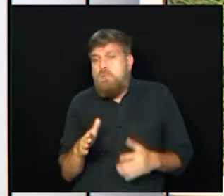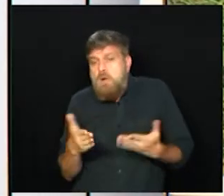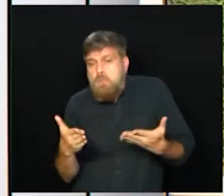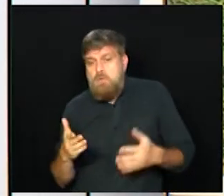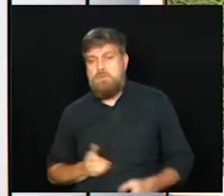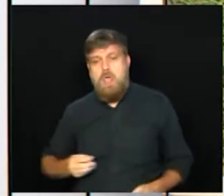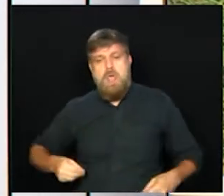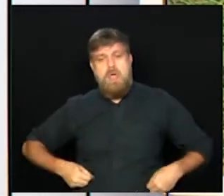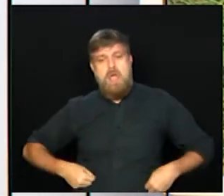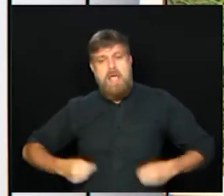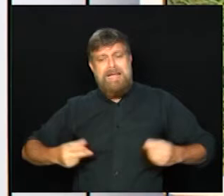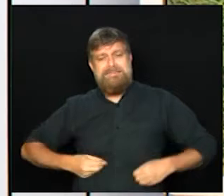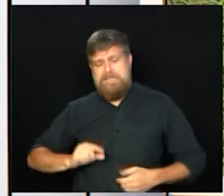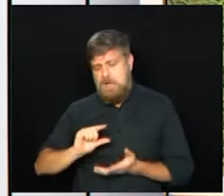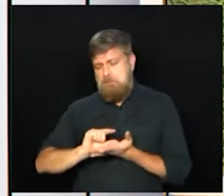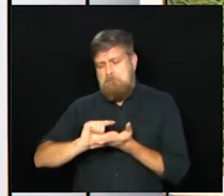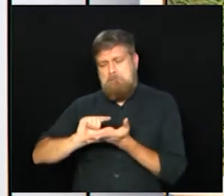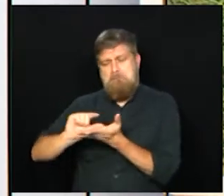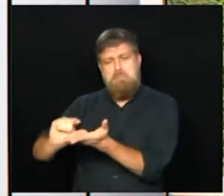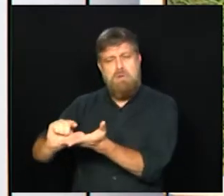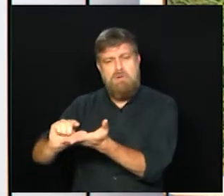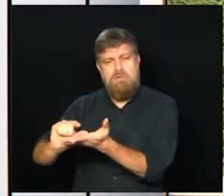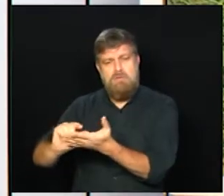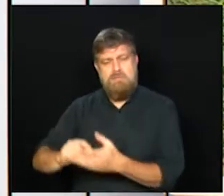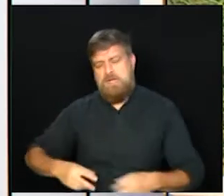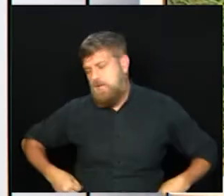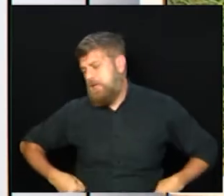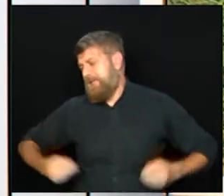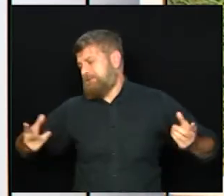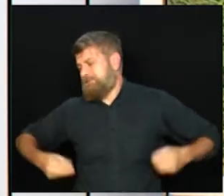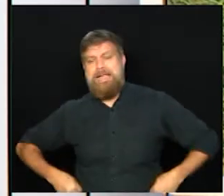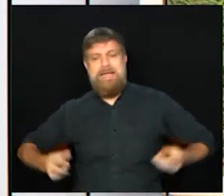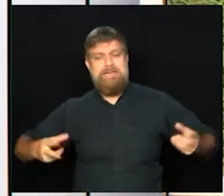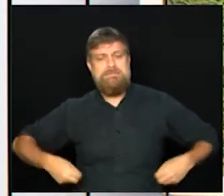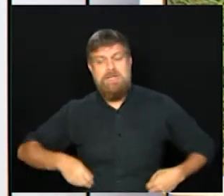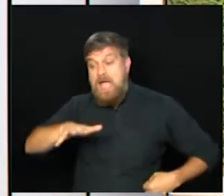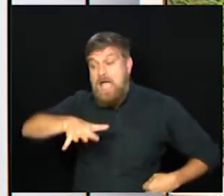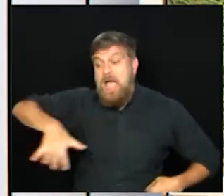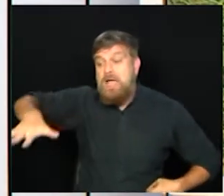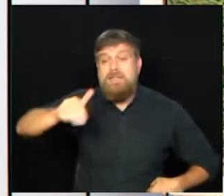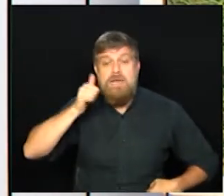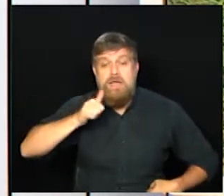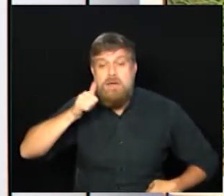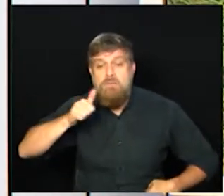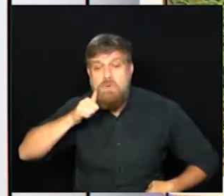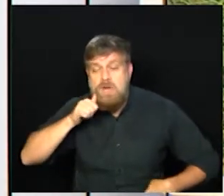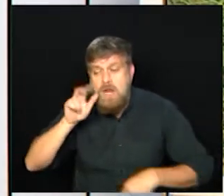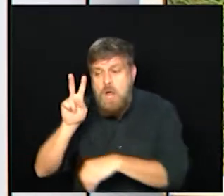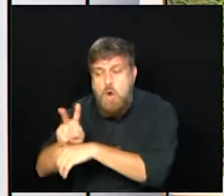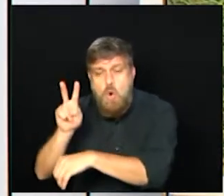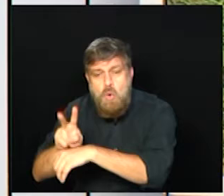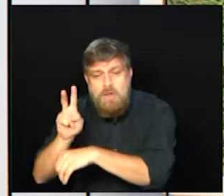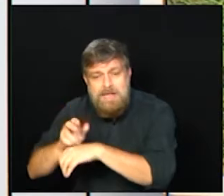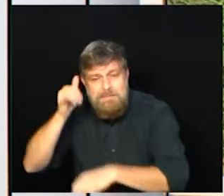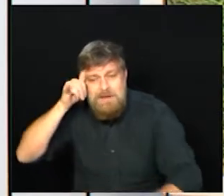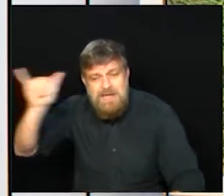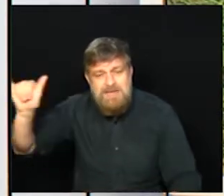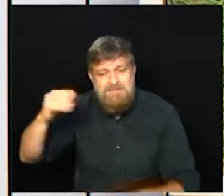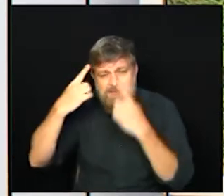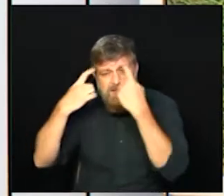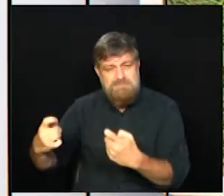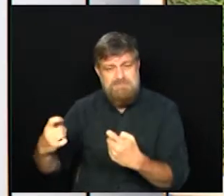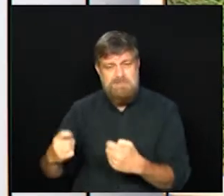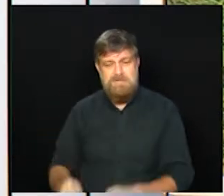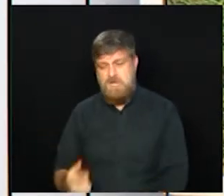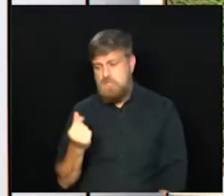se gasta pouco, se gasta com muita coisa, mas se gasta pouco com a prevenção e com a proteção